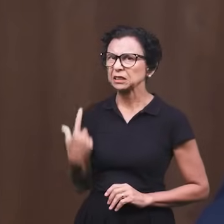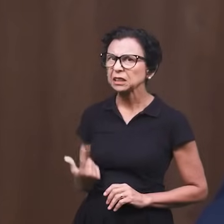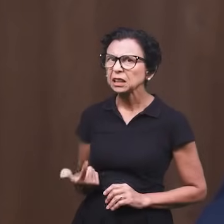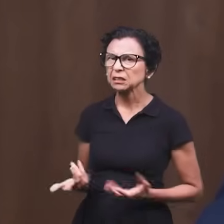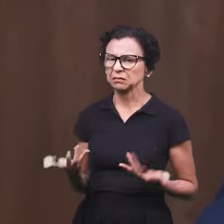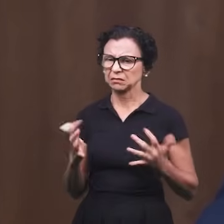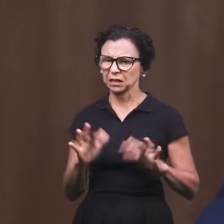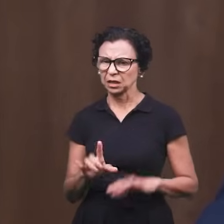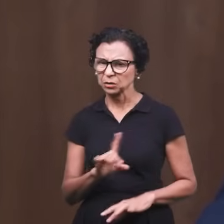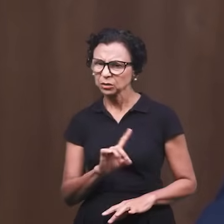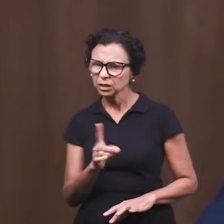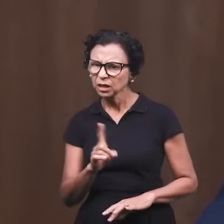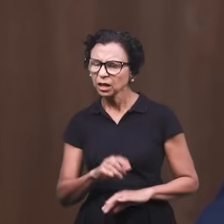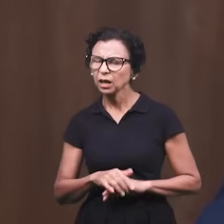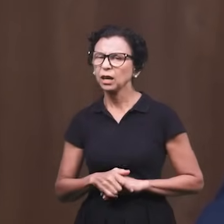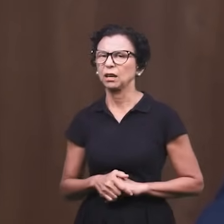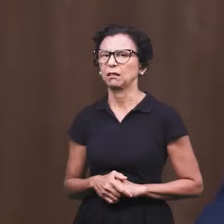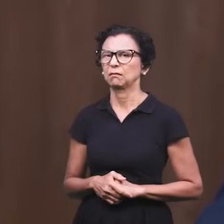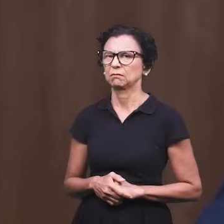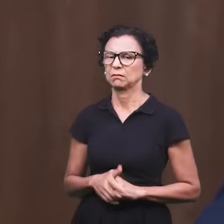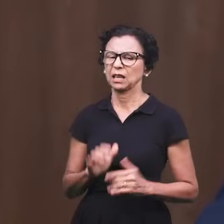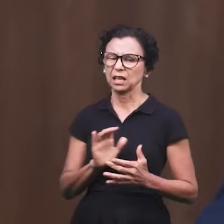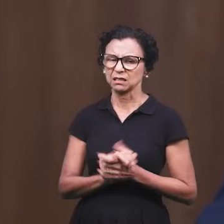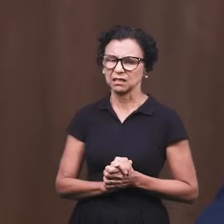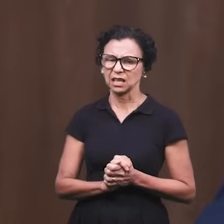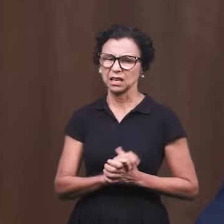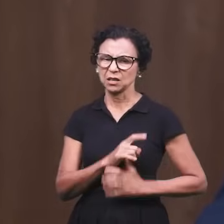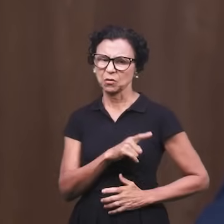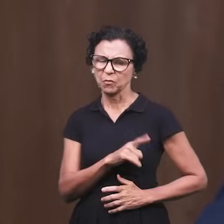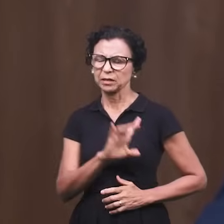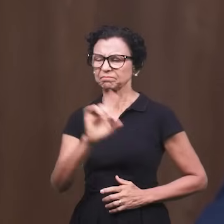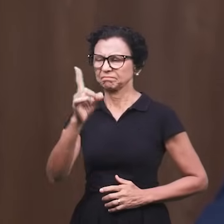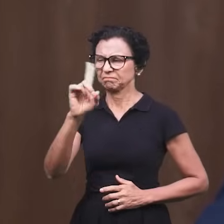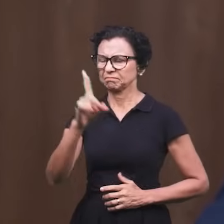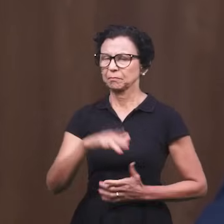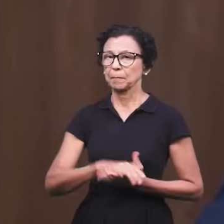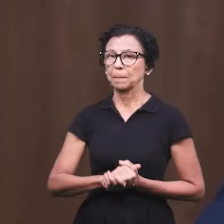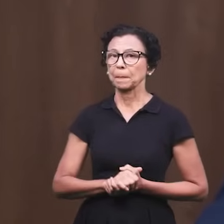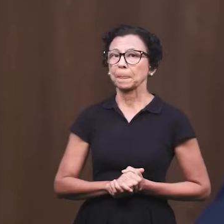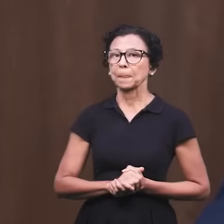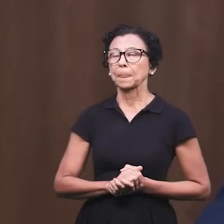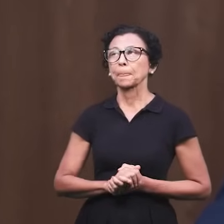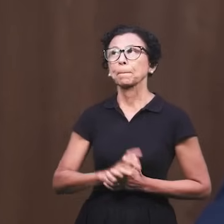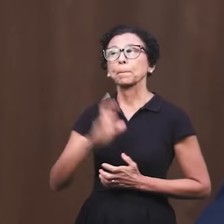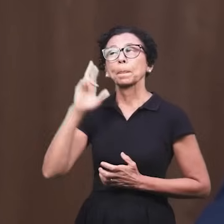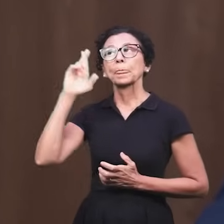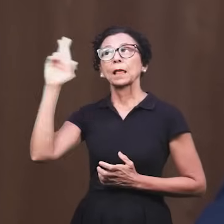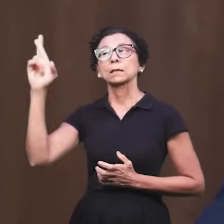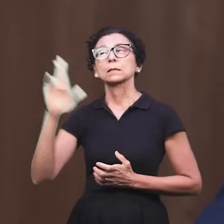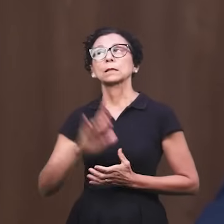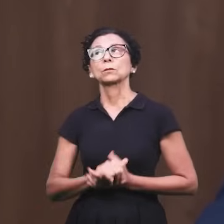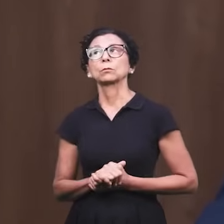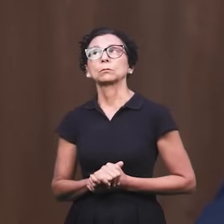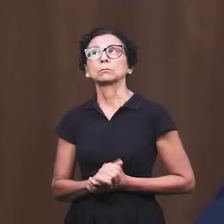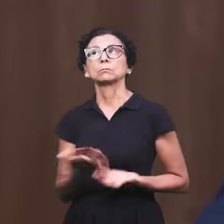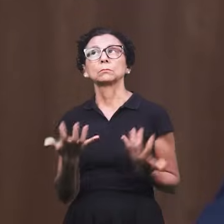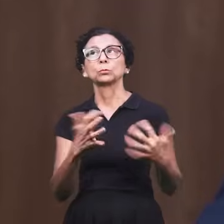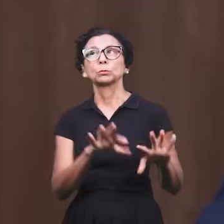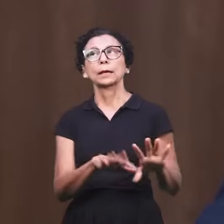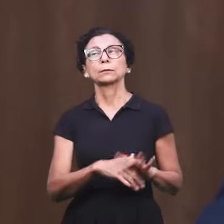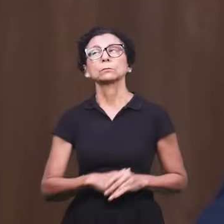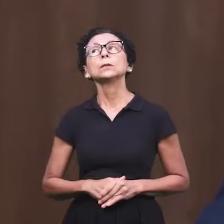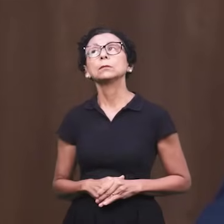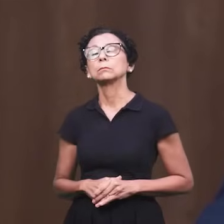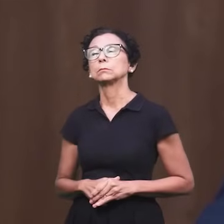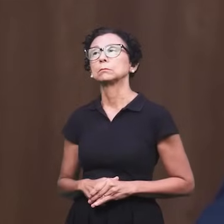aquilo que eu almejo para um marido. Como eu consultei o Senhor para namorar, ele pode mudar, mas às vezes não vai mudar. Senhor, eu acho que não é isso. Se o